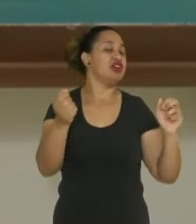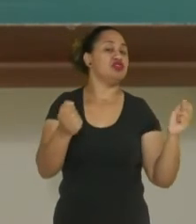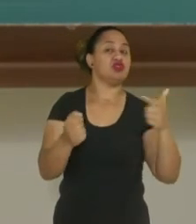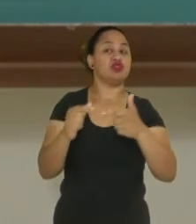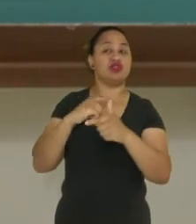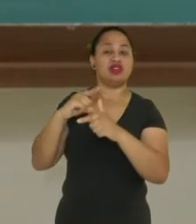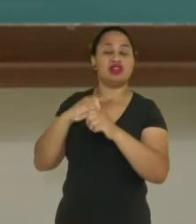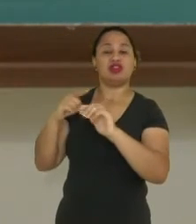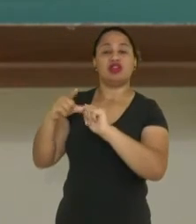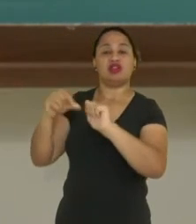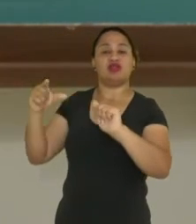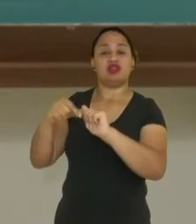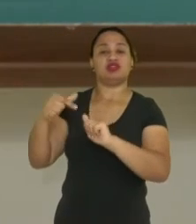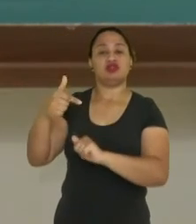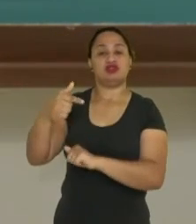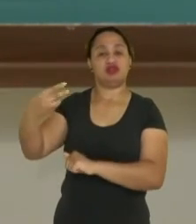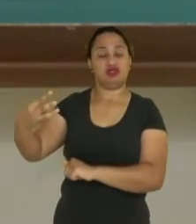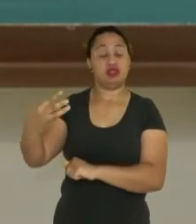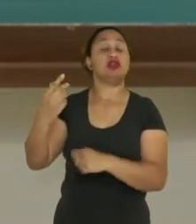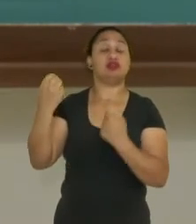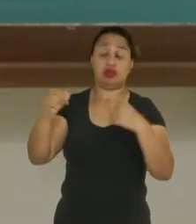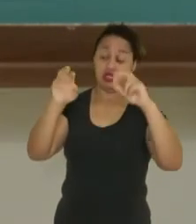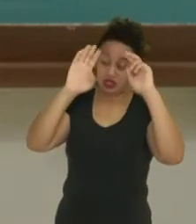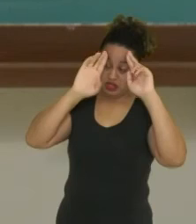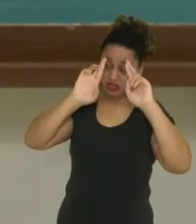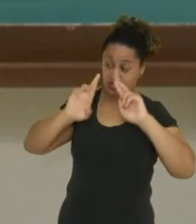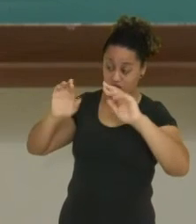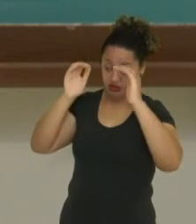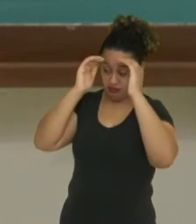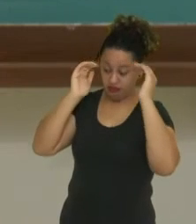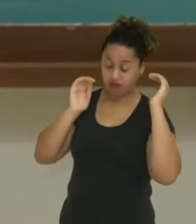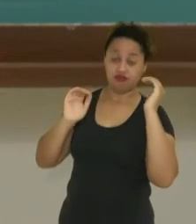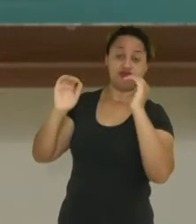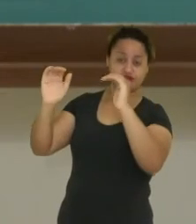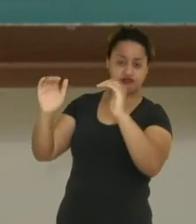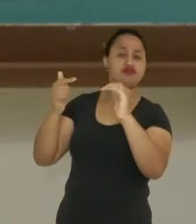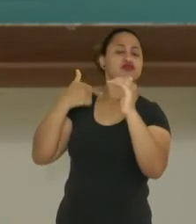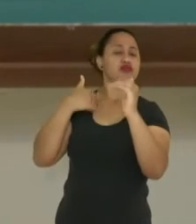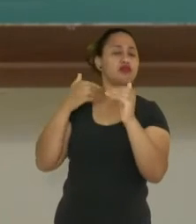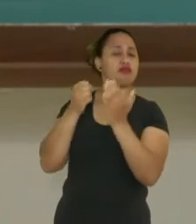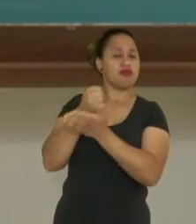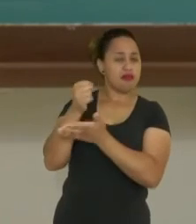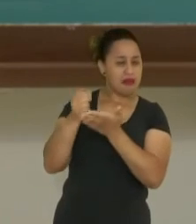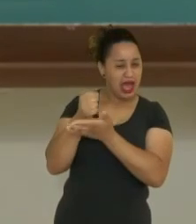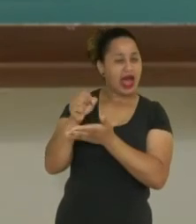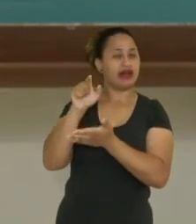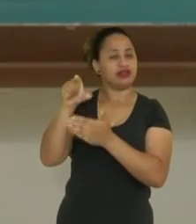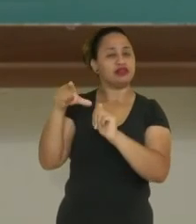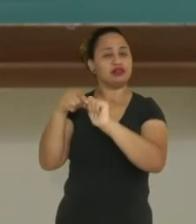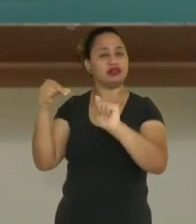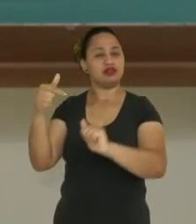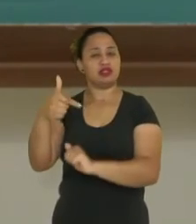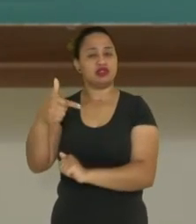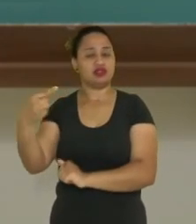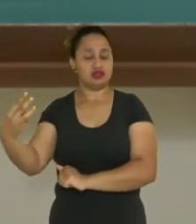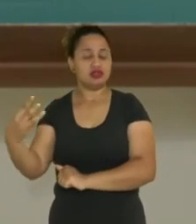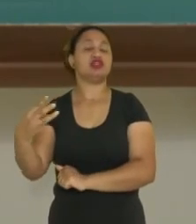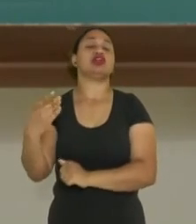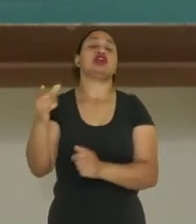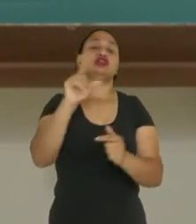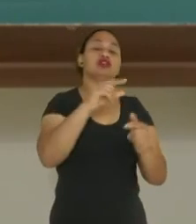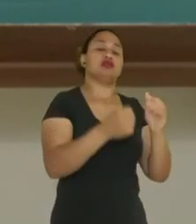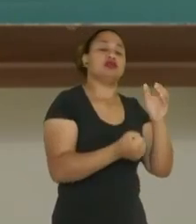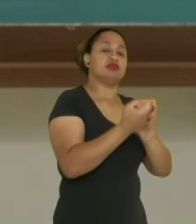Pelo contrário, ele vai respeitar e trabalhar dentro, ele vai utilizar o artigo 23 da declaração